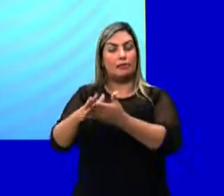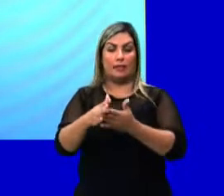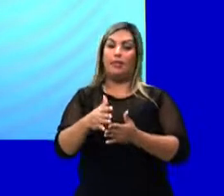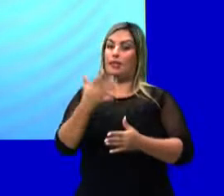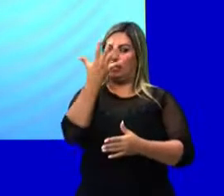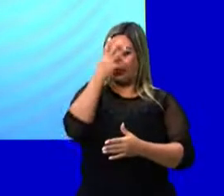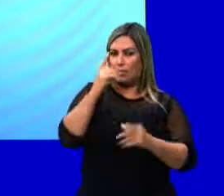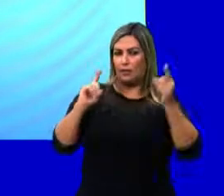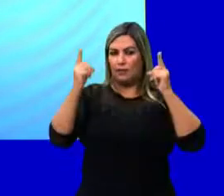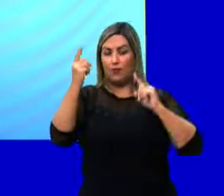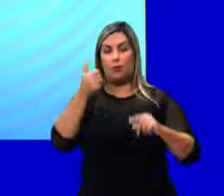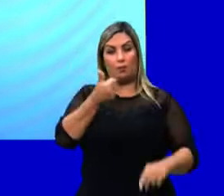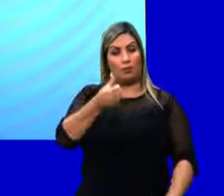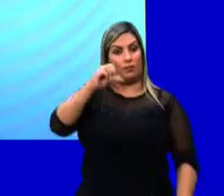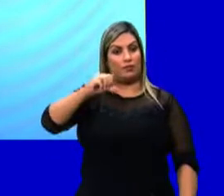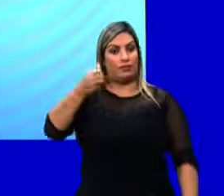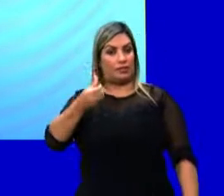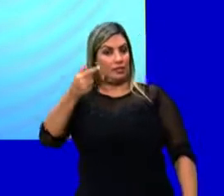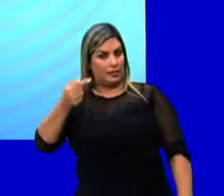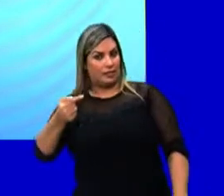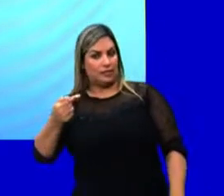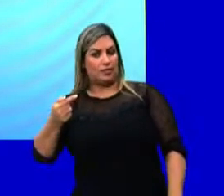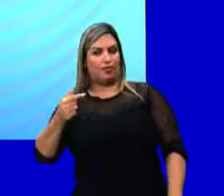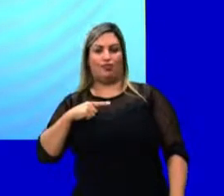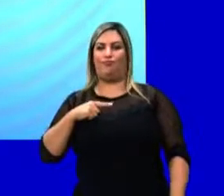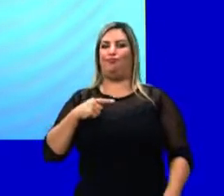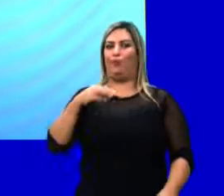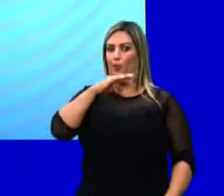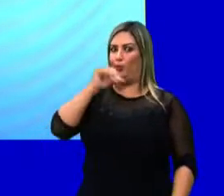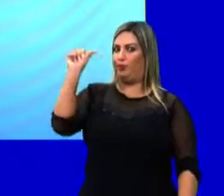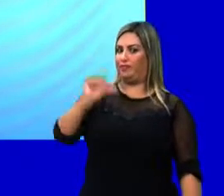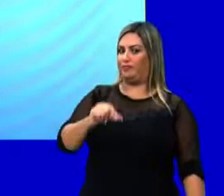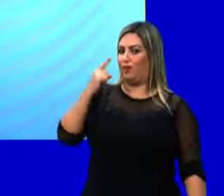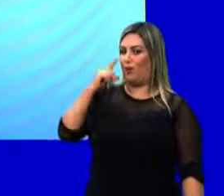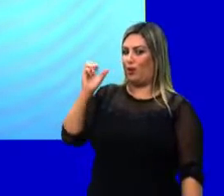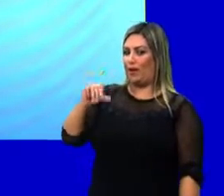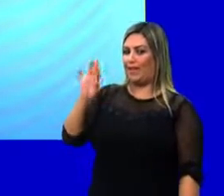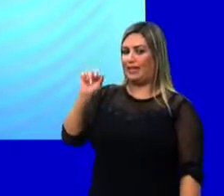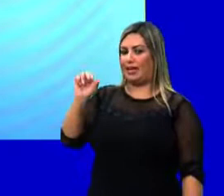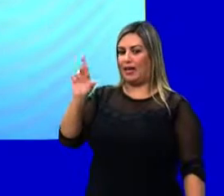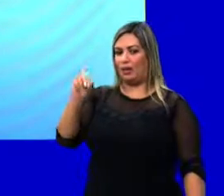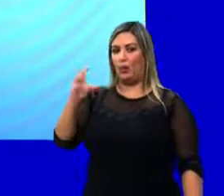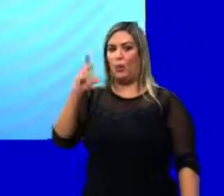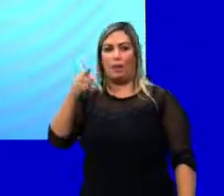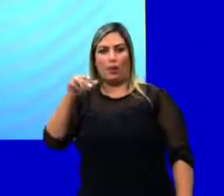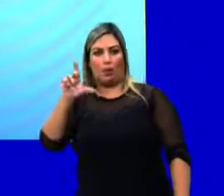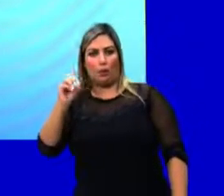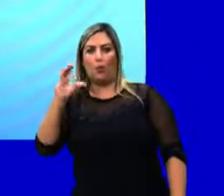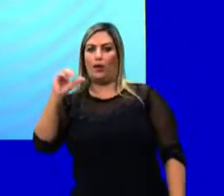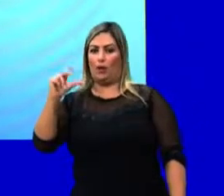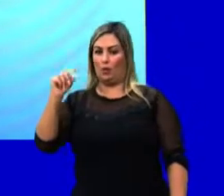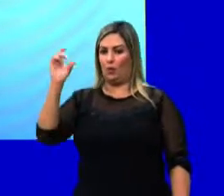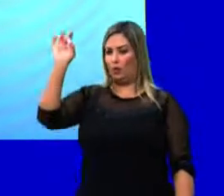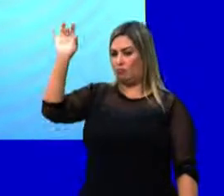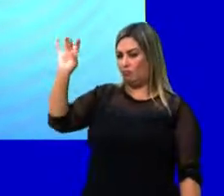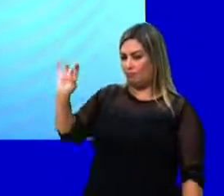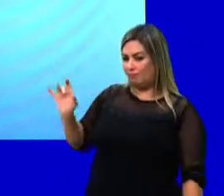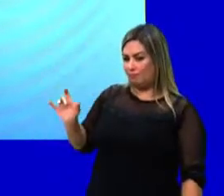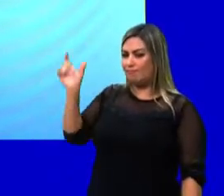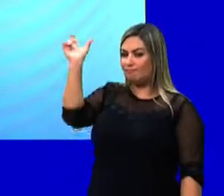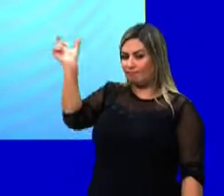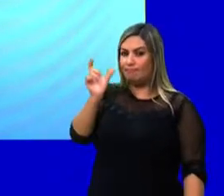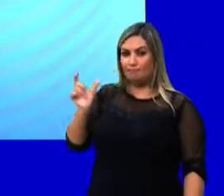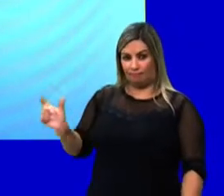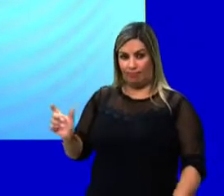de 1967, entraram pelo cano. O que nós vamos analisar? Dando sopa de Araque